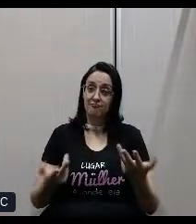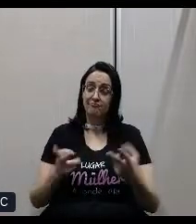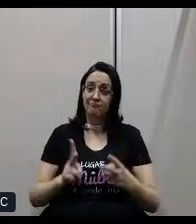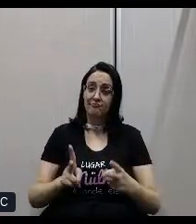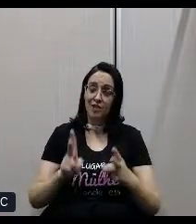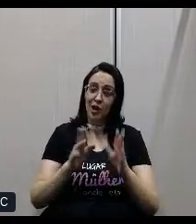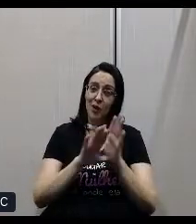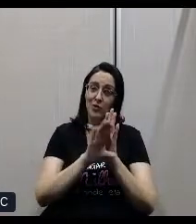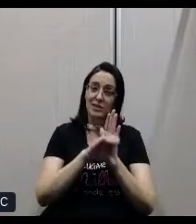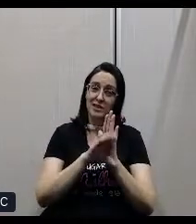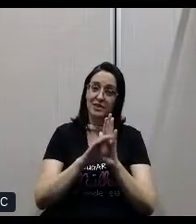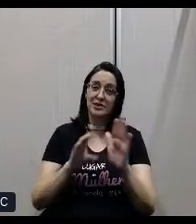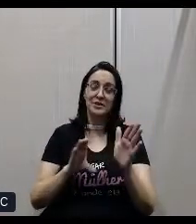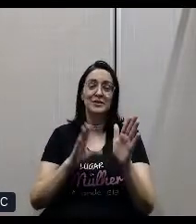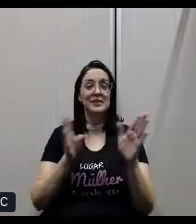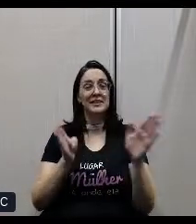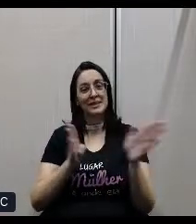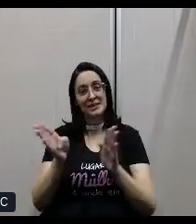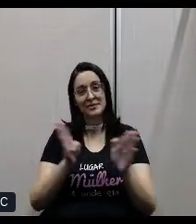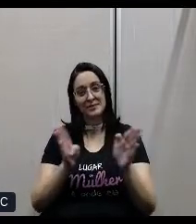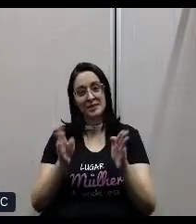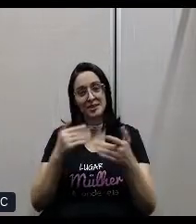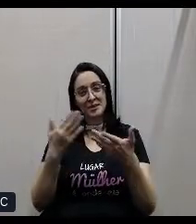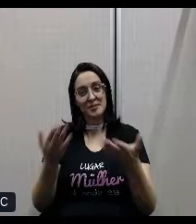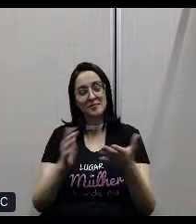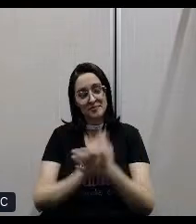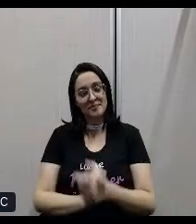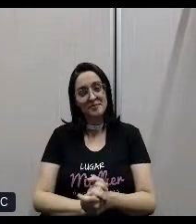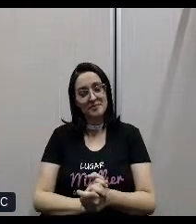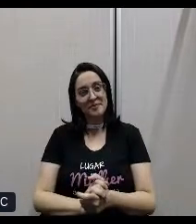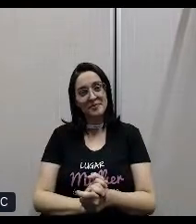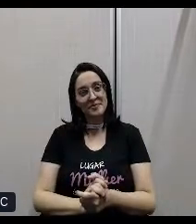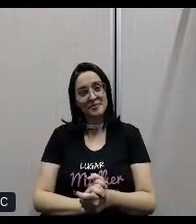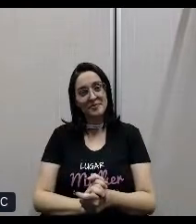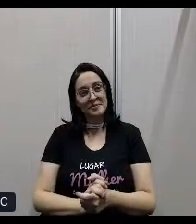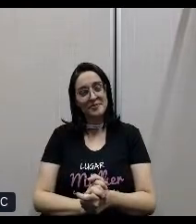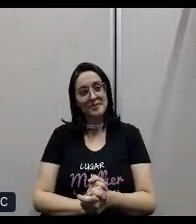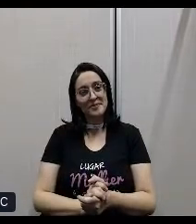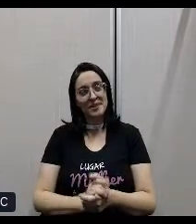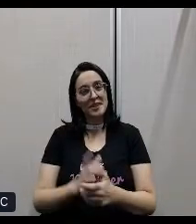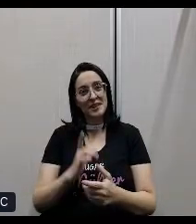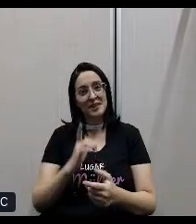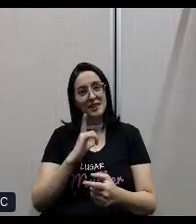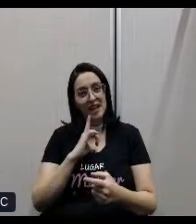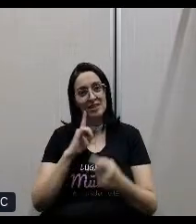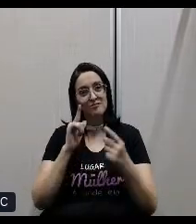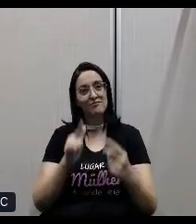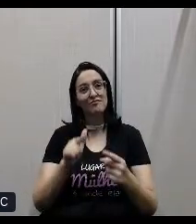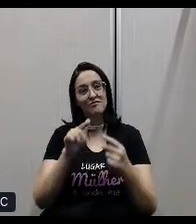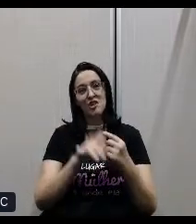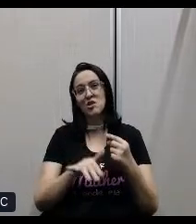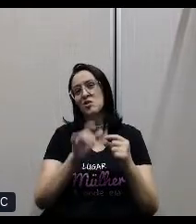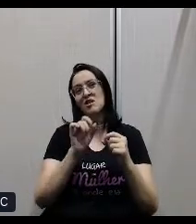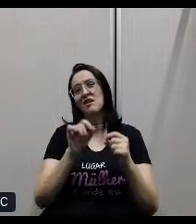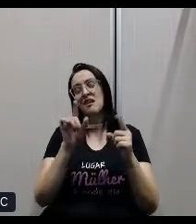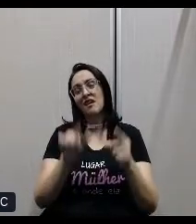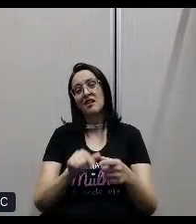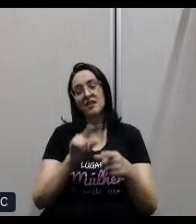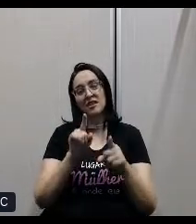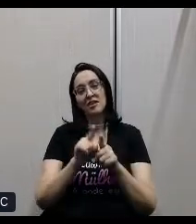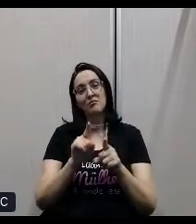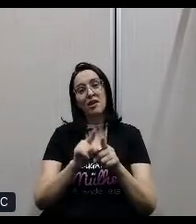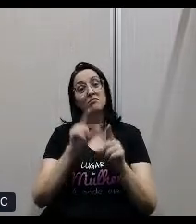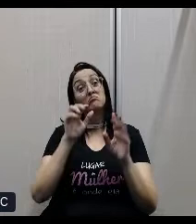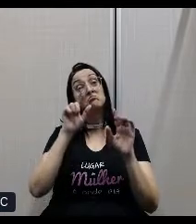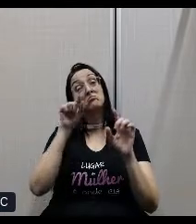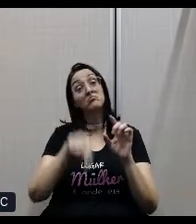né, o que é acessibilidade? Passei aqui o slide. Então, tem no título a pergunta o que é, e daí a descrição